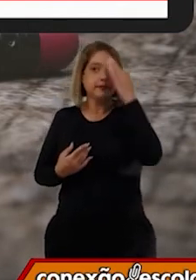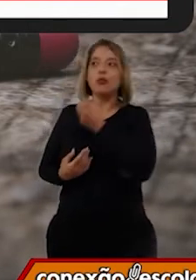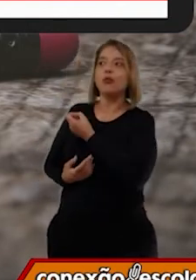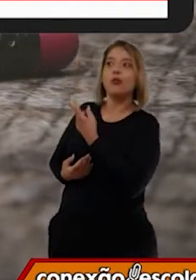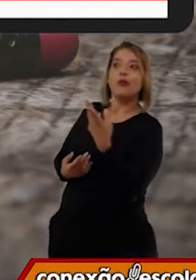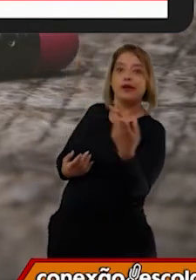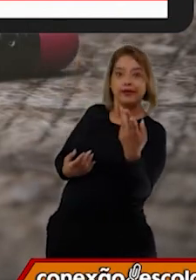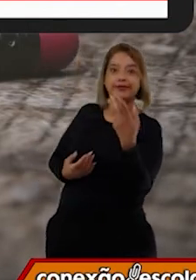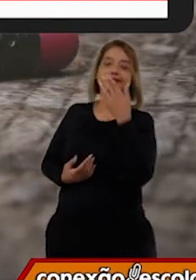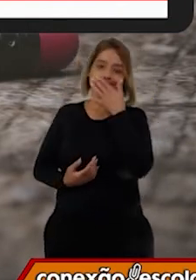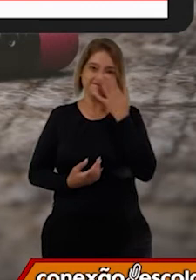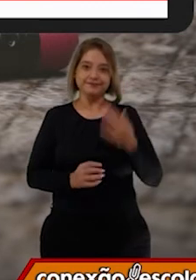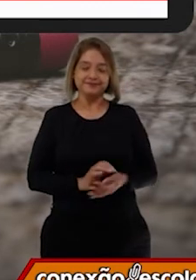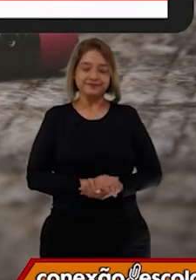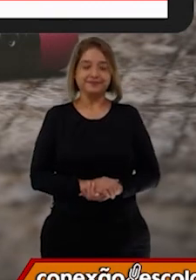também, né?